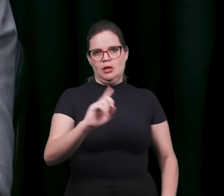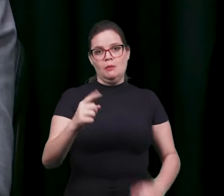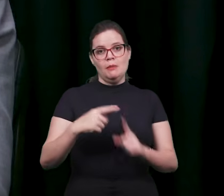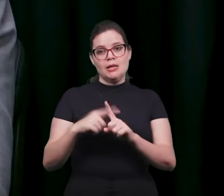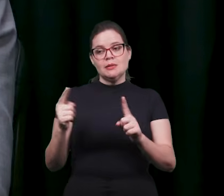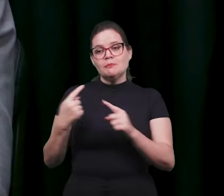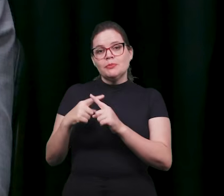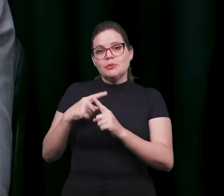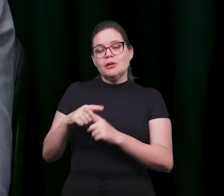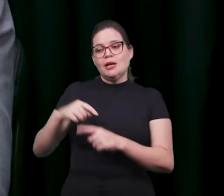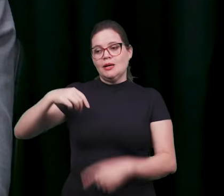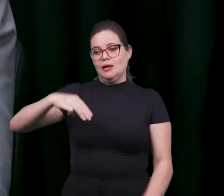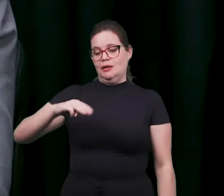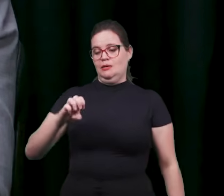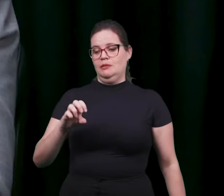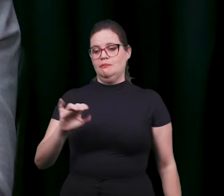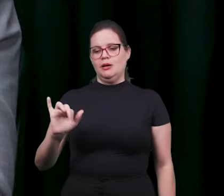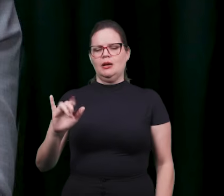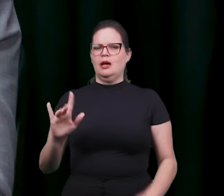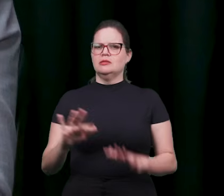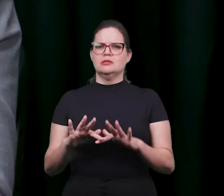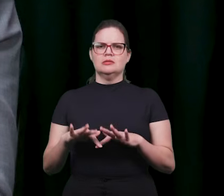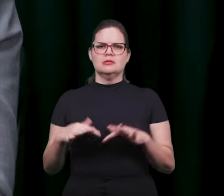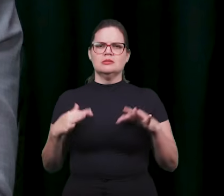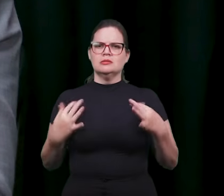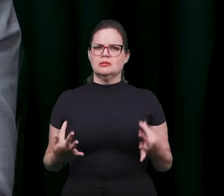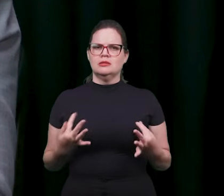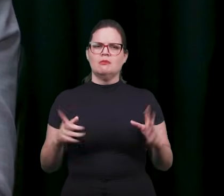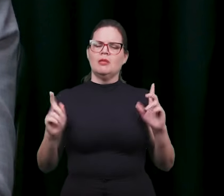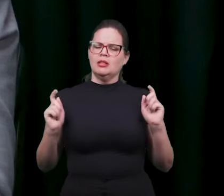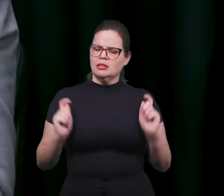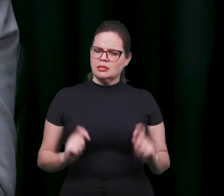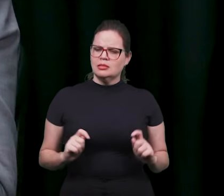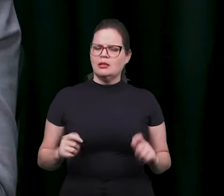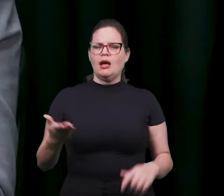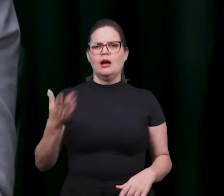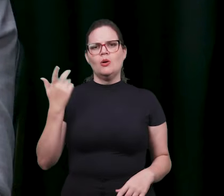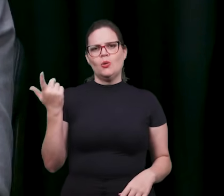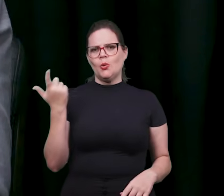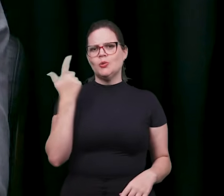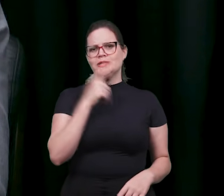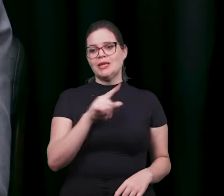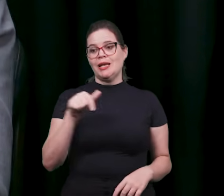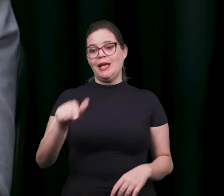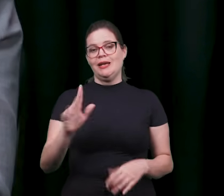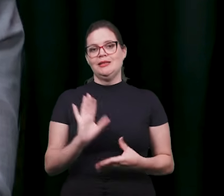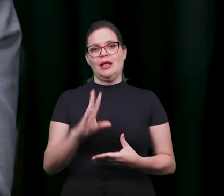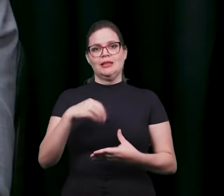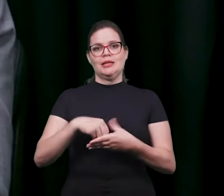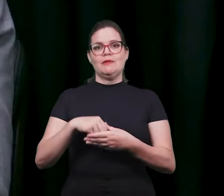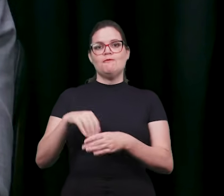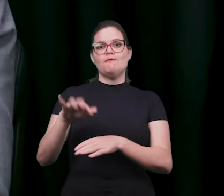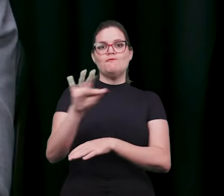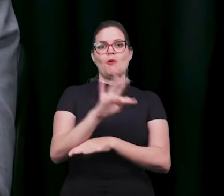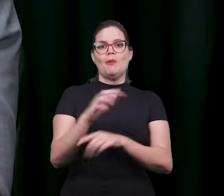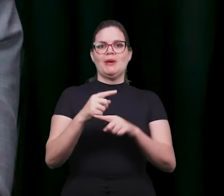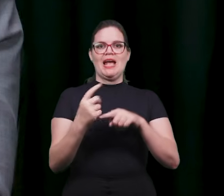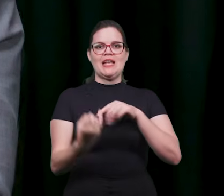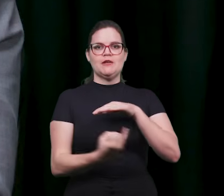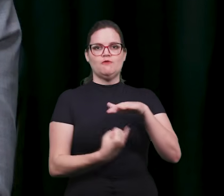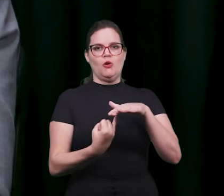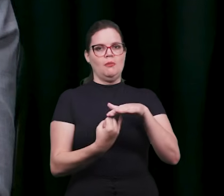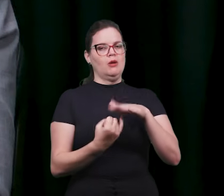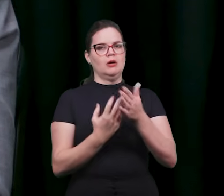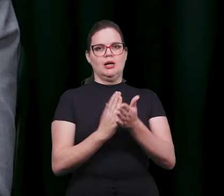fato é uma pequena atividade. Então é formalizar este pequeno empresário que vive na informalidade, e